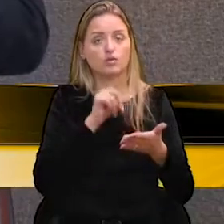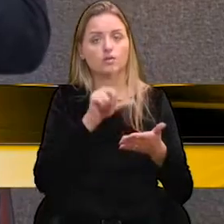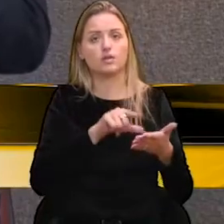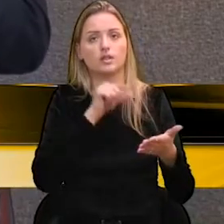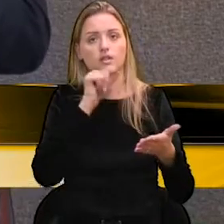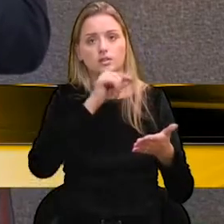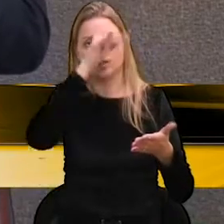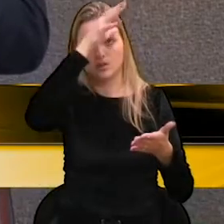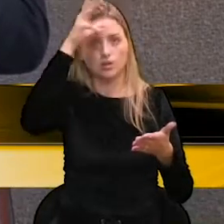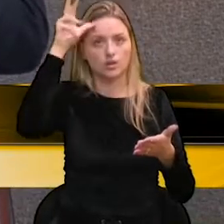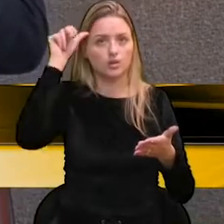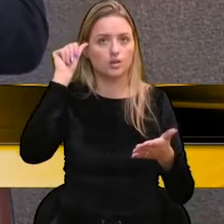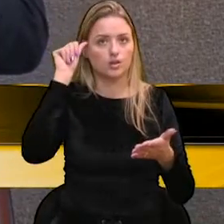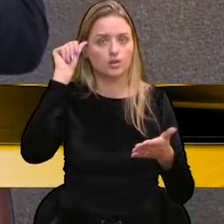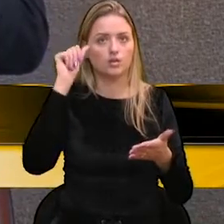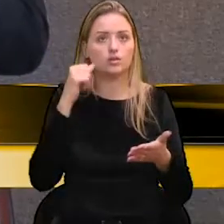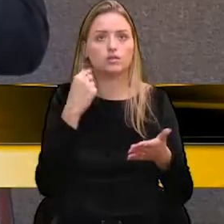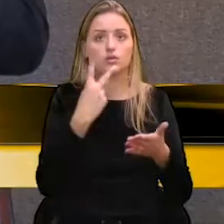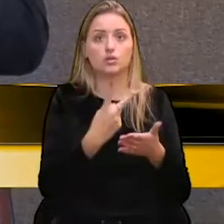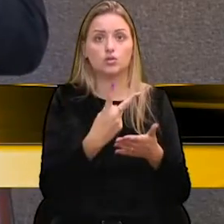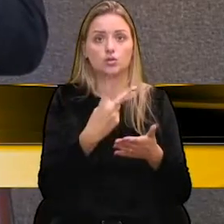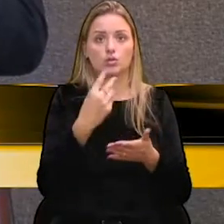decisão, de